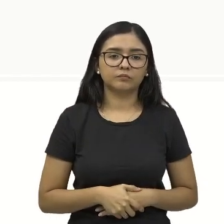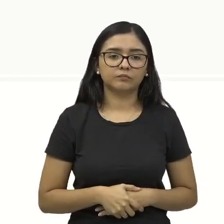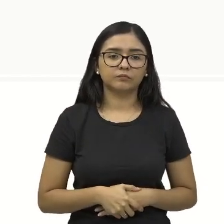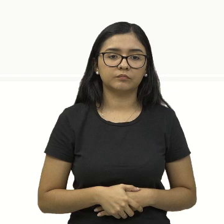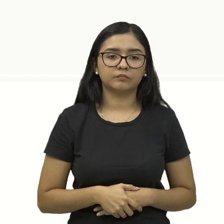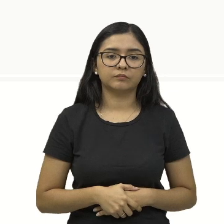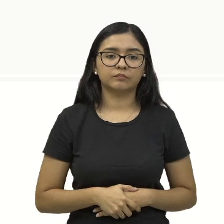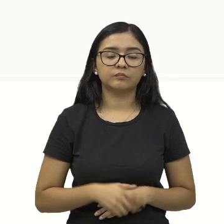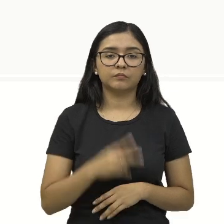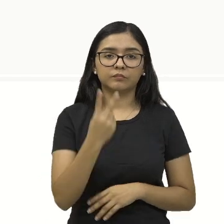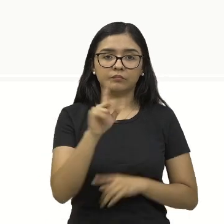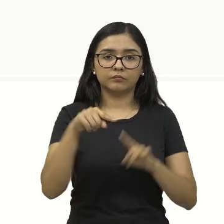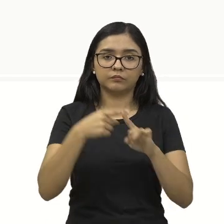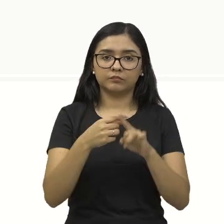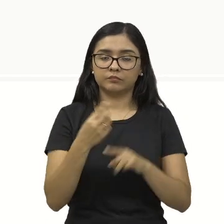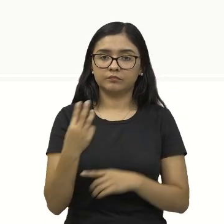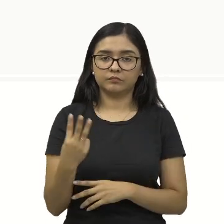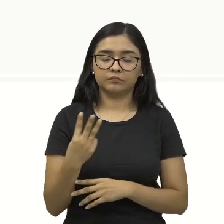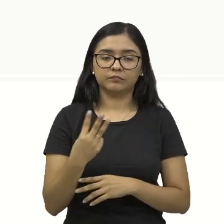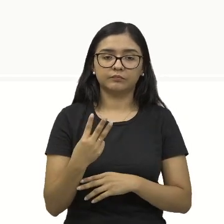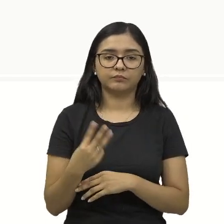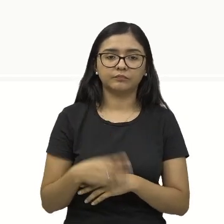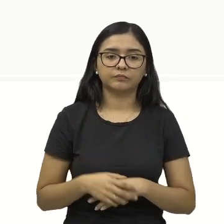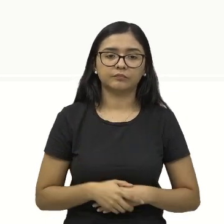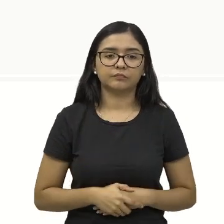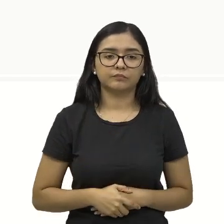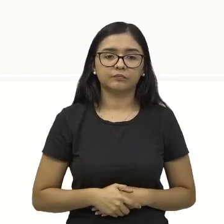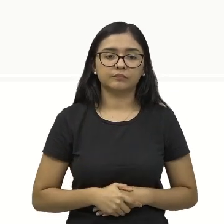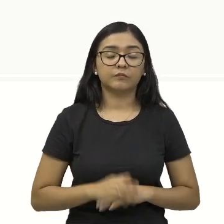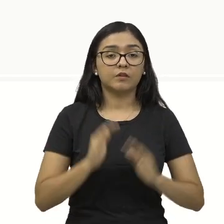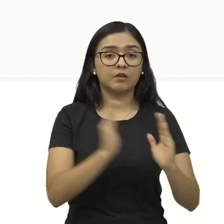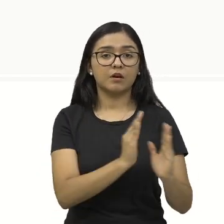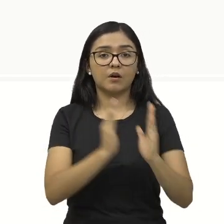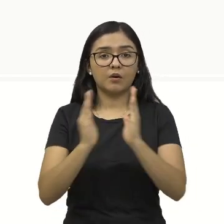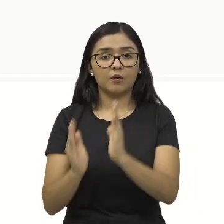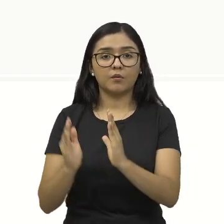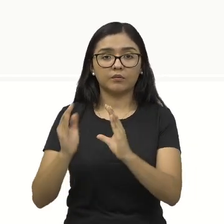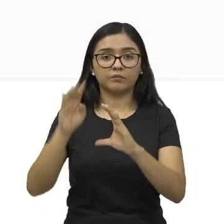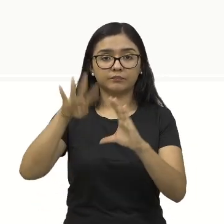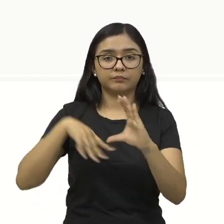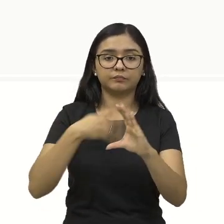2 por 3, e a outra matriz